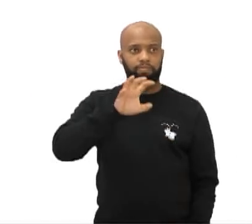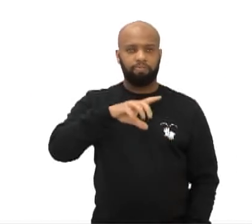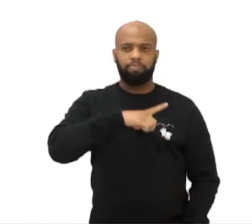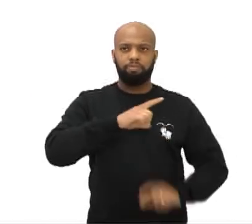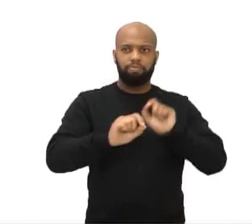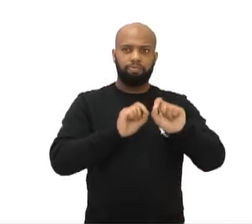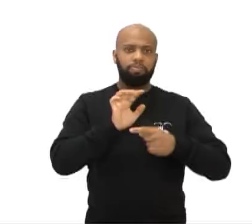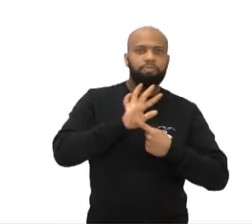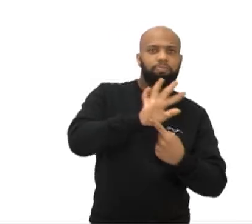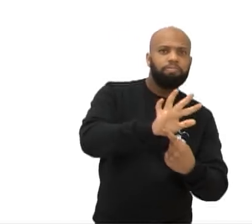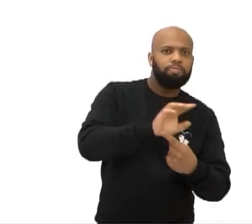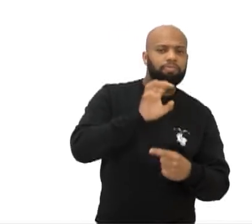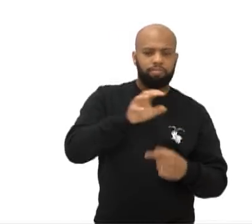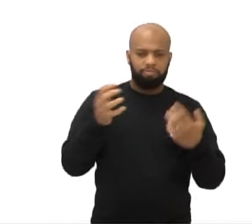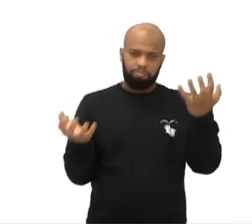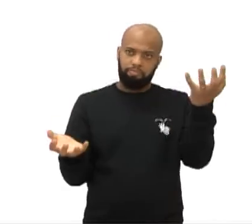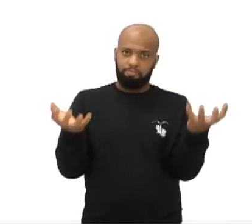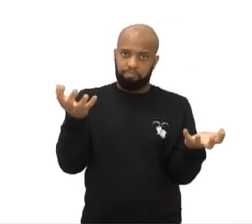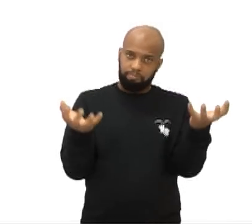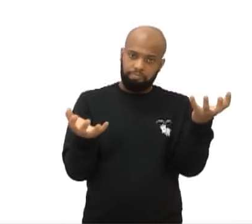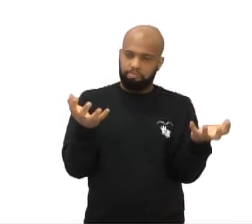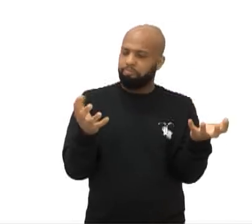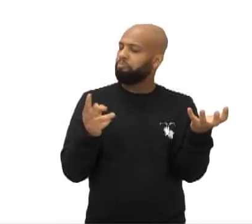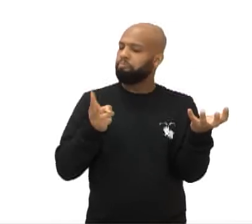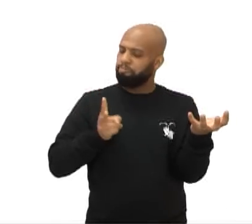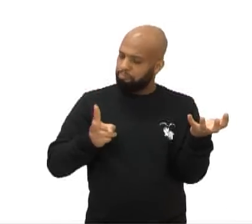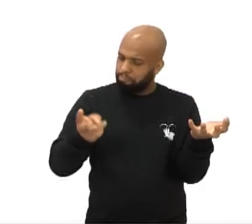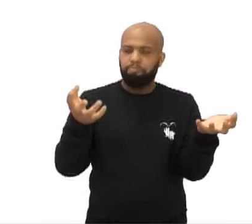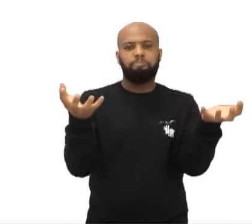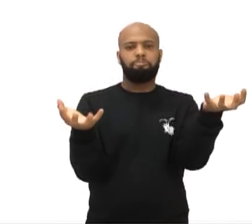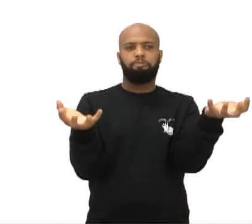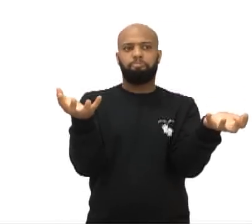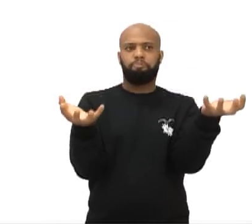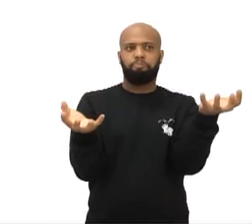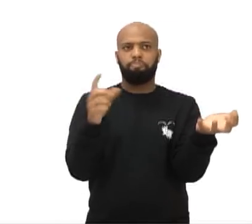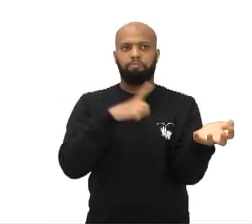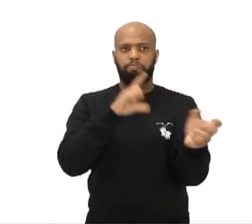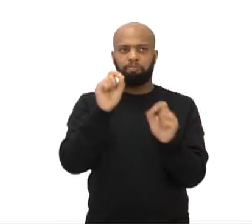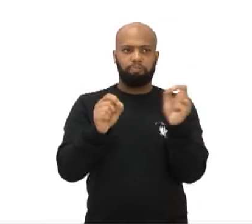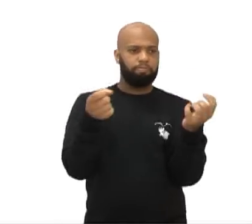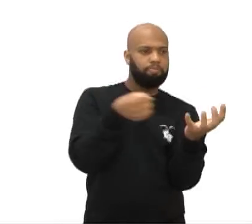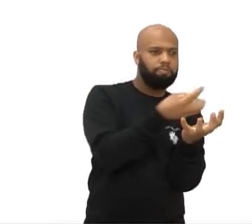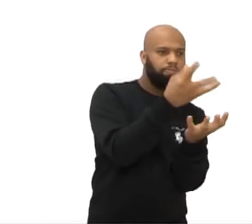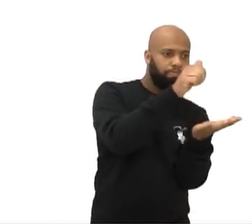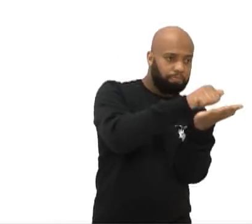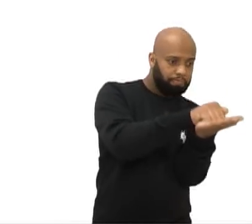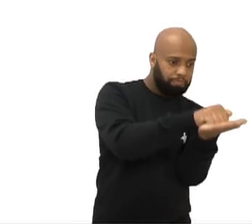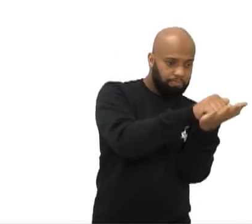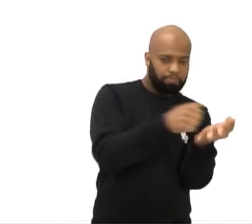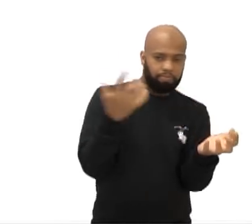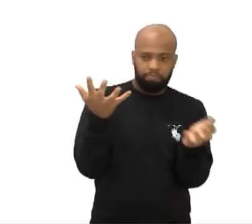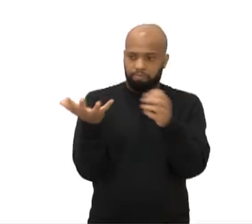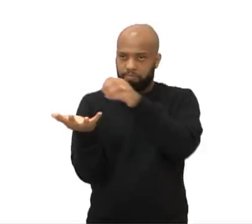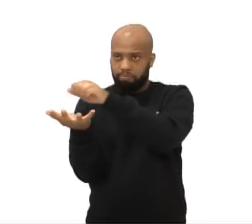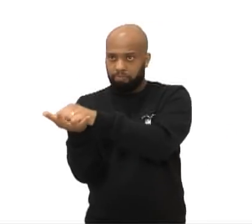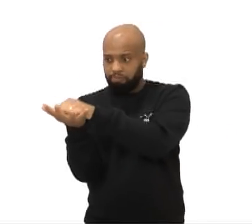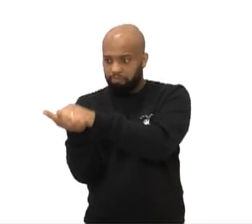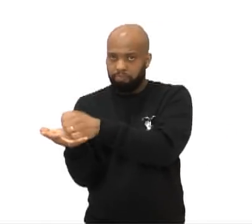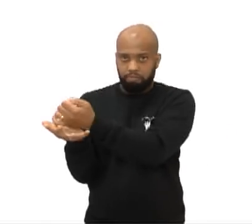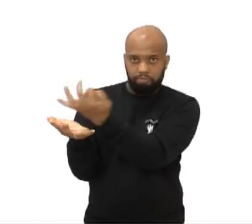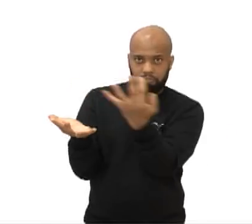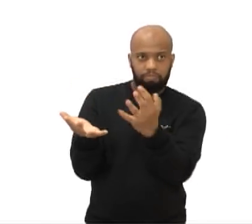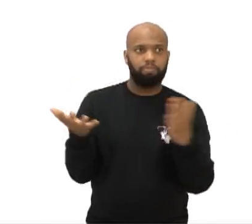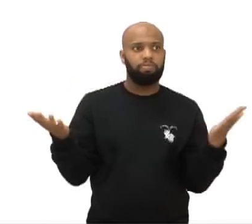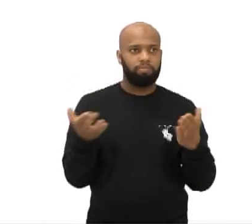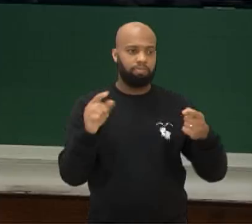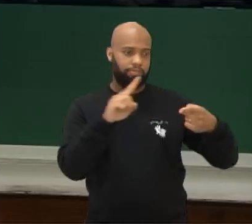esquema mostra que a balança está em equilíbrio. Olha lá, eu tenho a mesma quantidade nos dois membros.